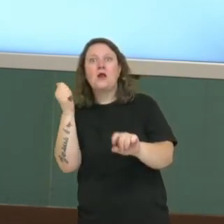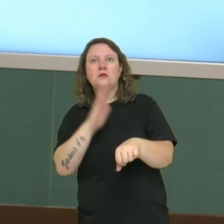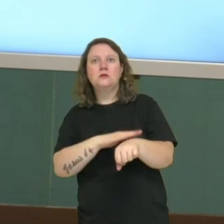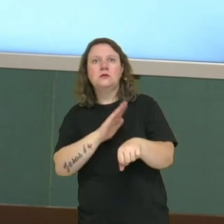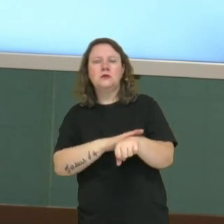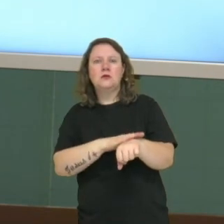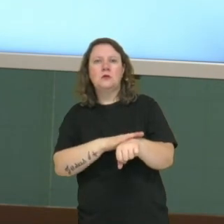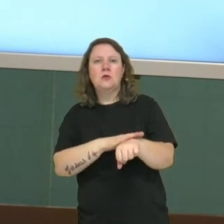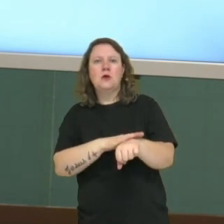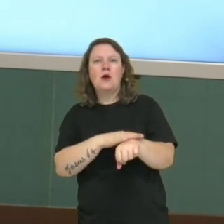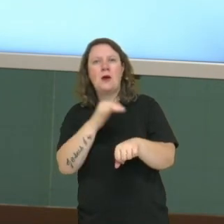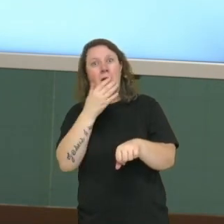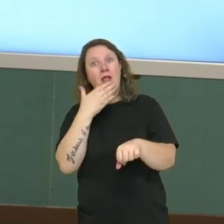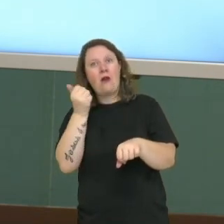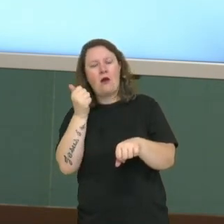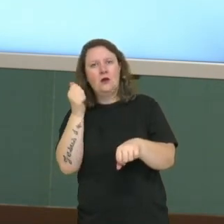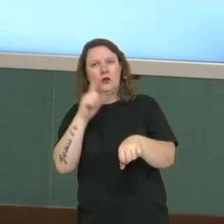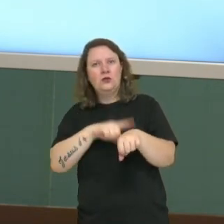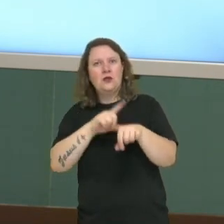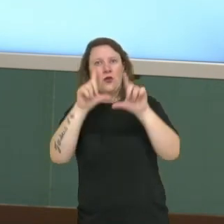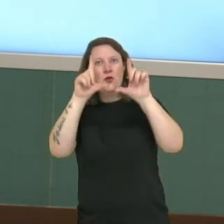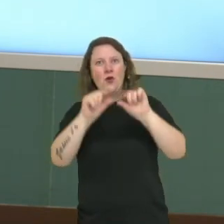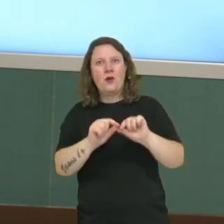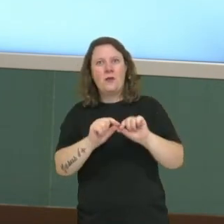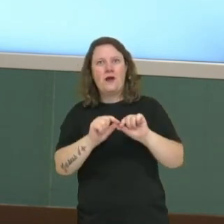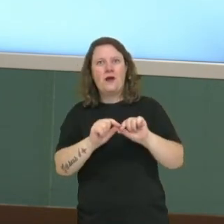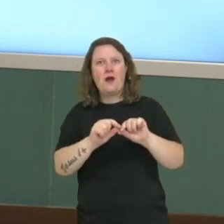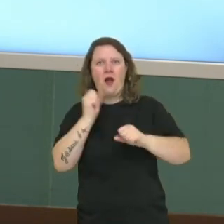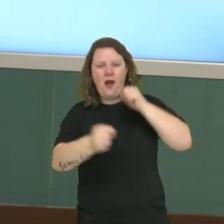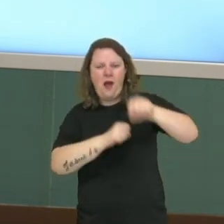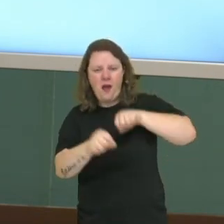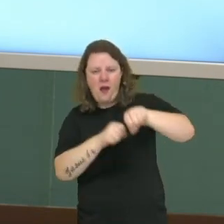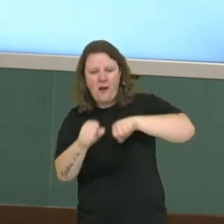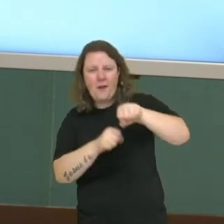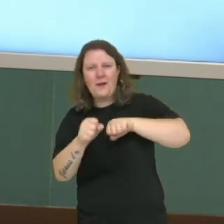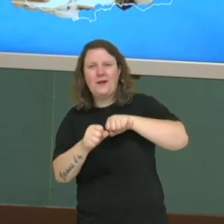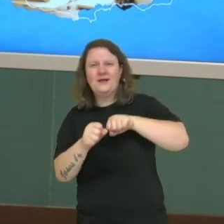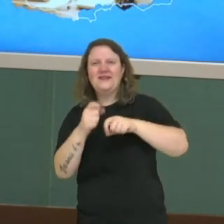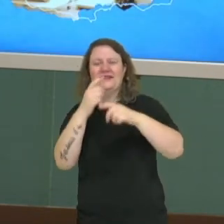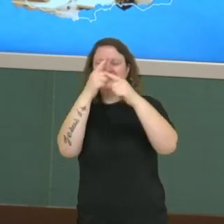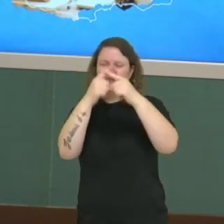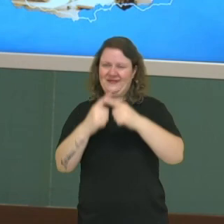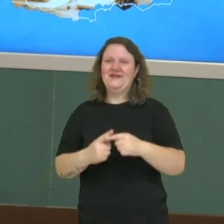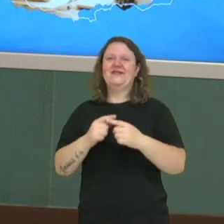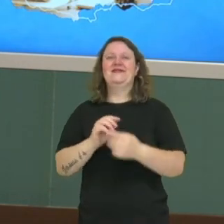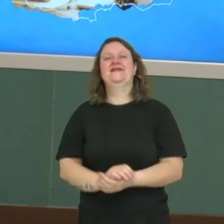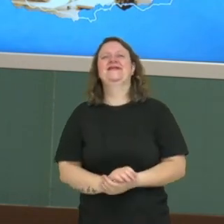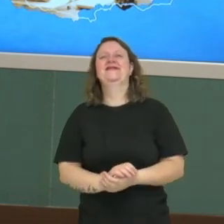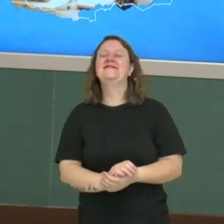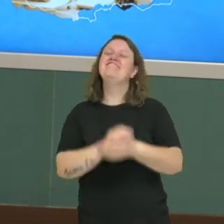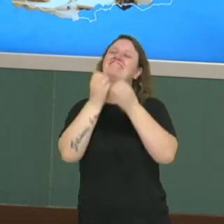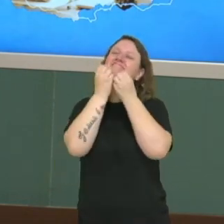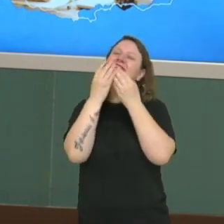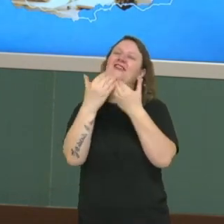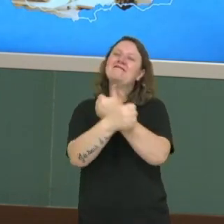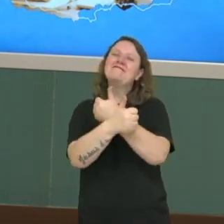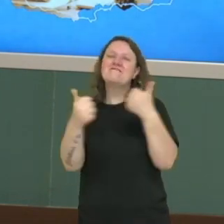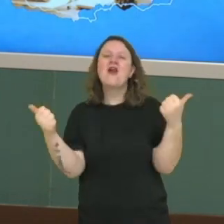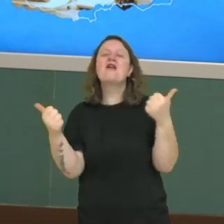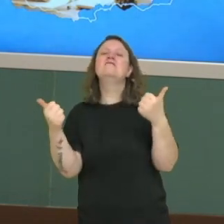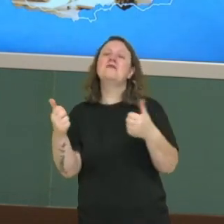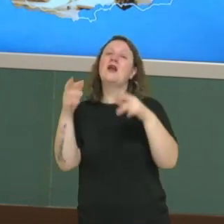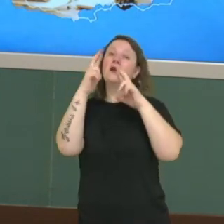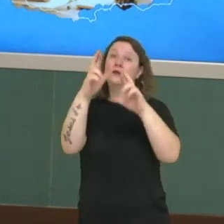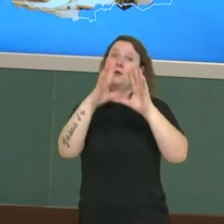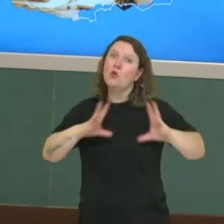ou menor tempo, né? Essa que é a marca estabelecida nesse esporte. Muito bem, pessoal. Espero que vocês tenham